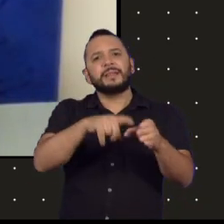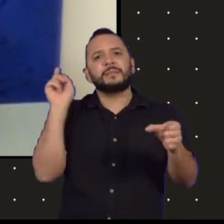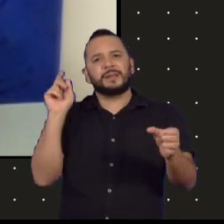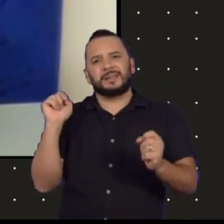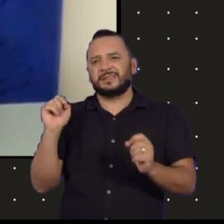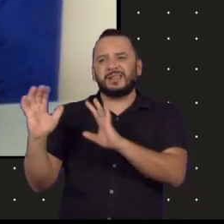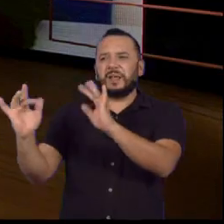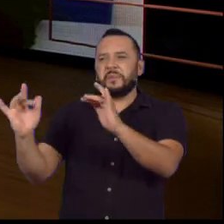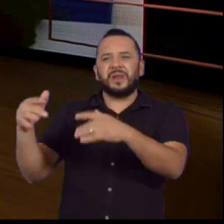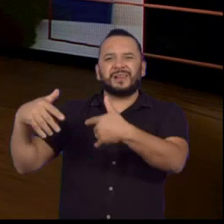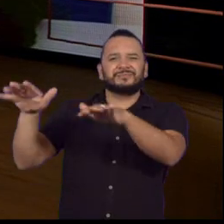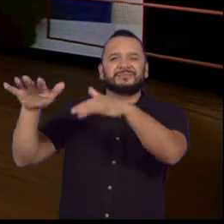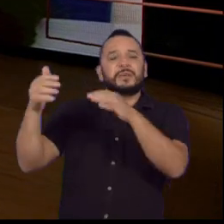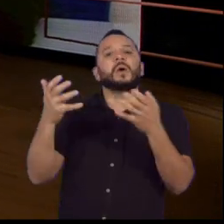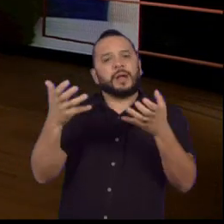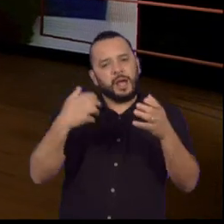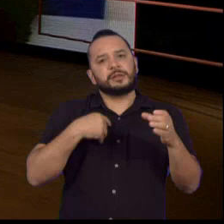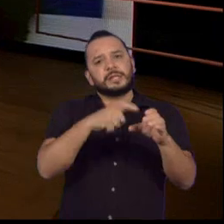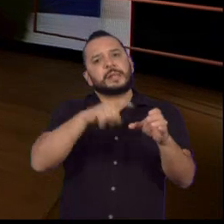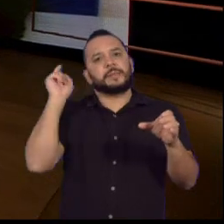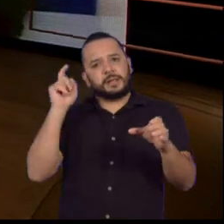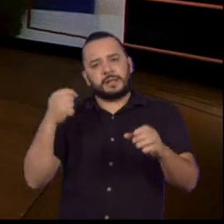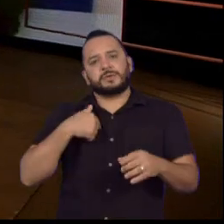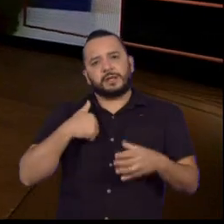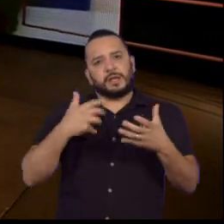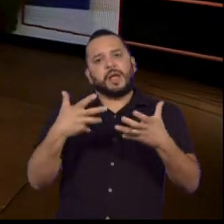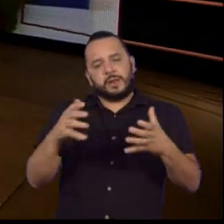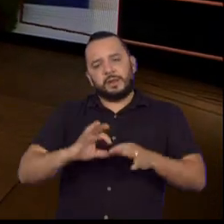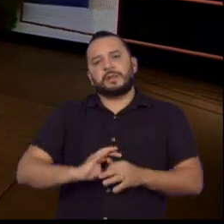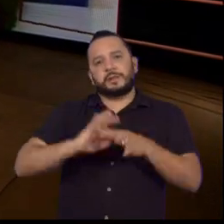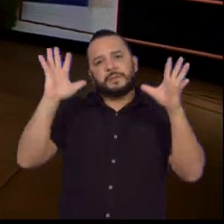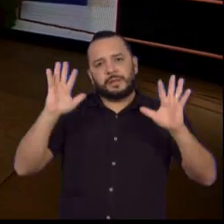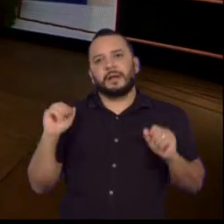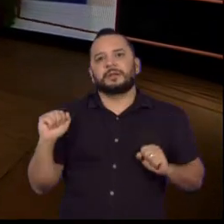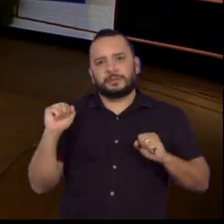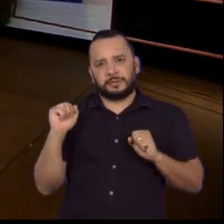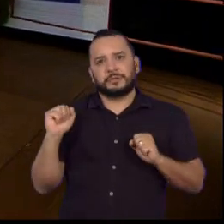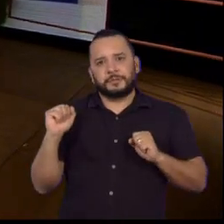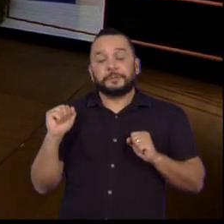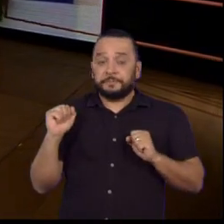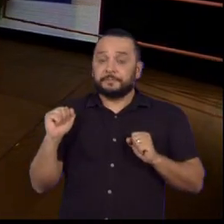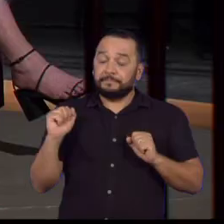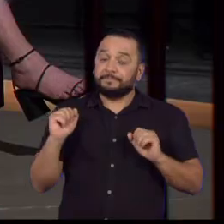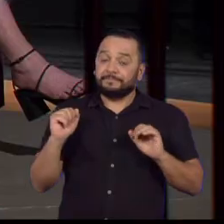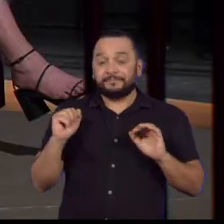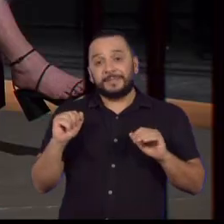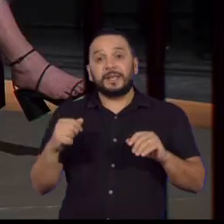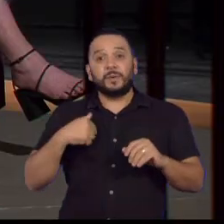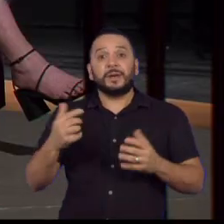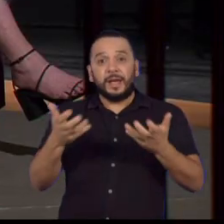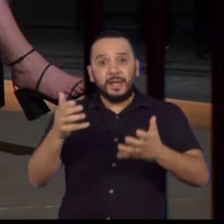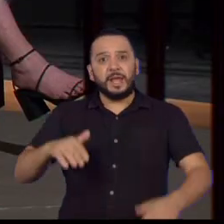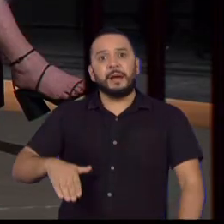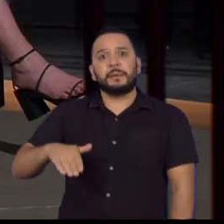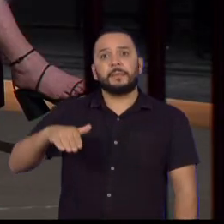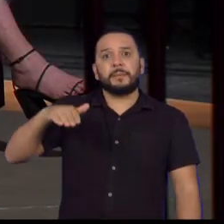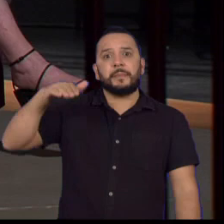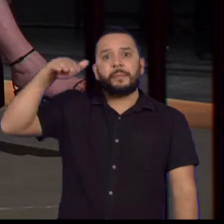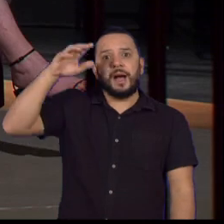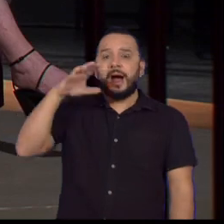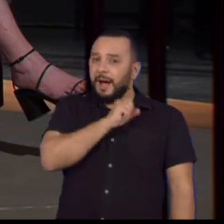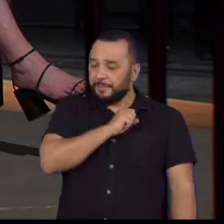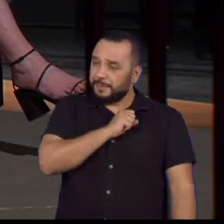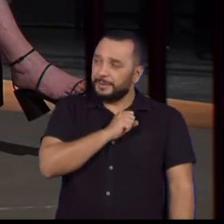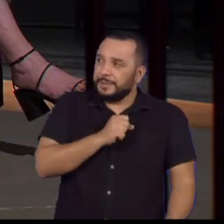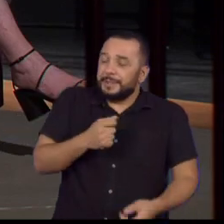Eu sempre lutei pela minha liberdade e pela minha independência. E, dentro disso, claro, eu queria ficar adulta rápido. Então, o namoro